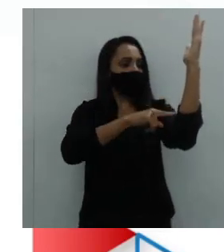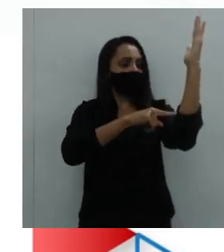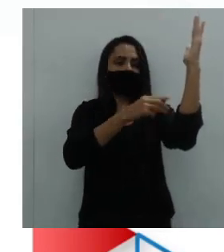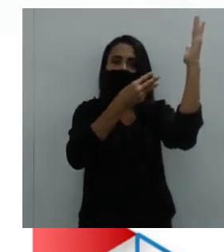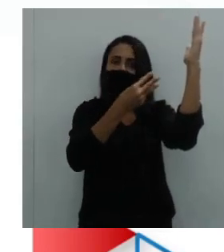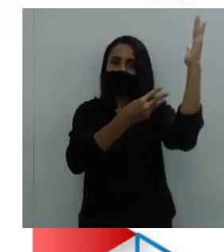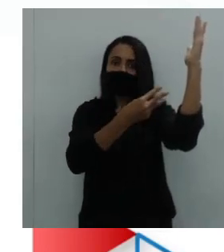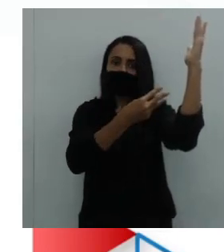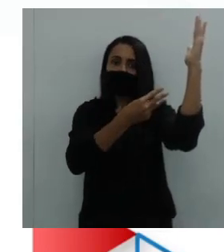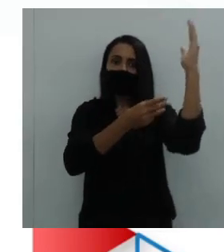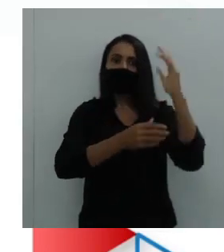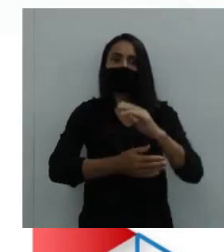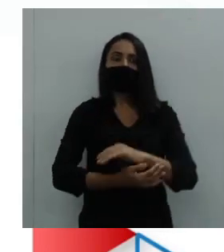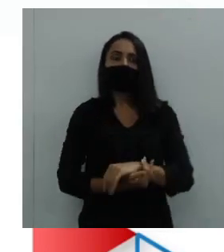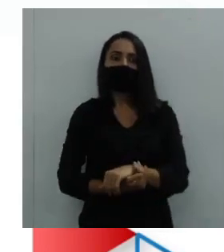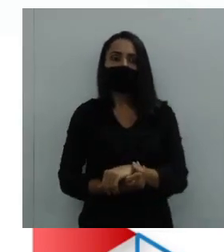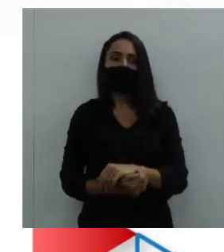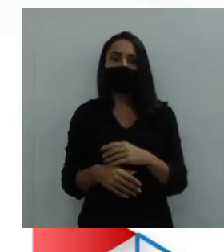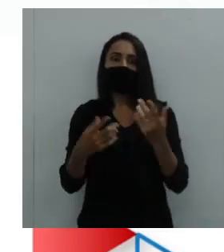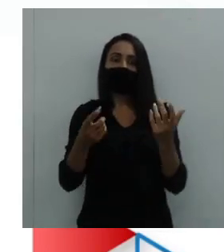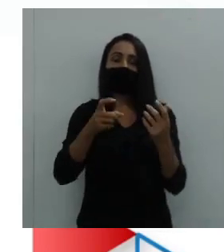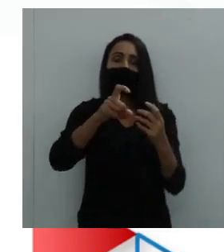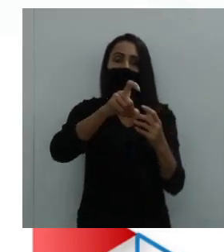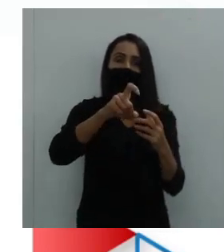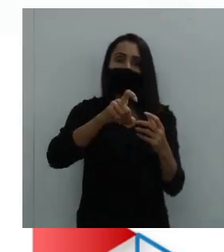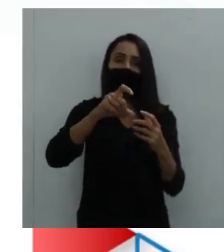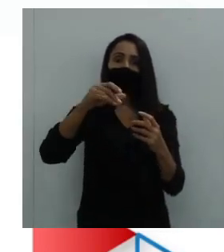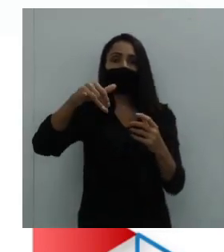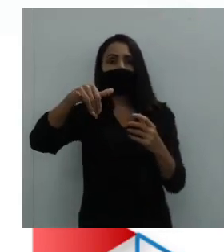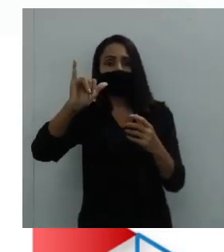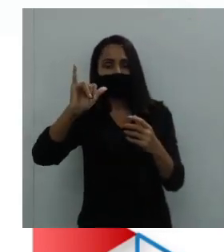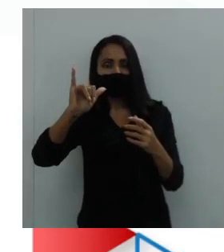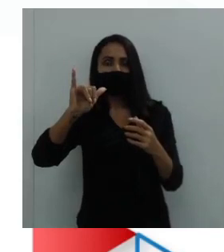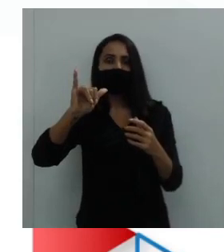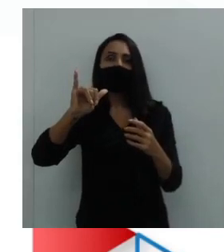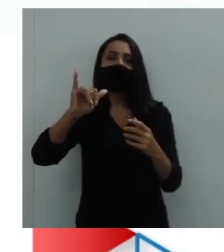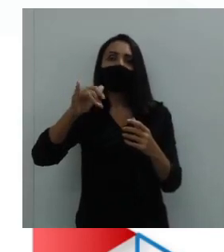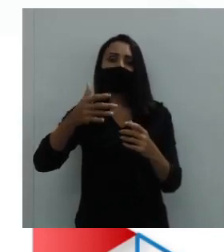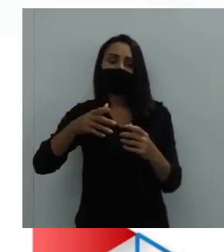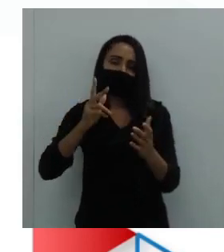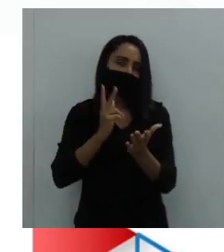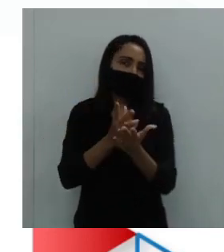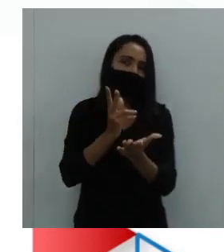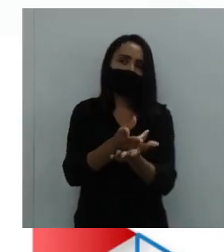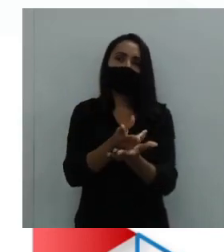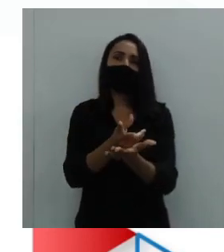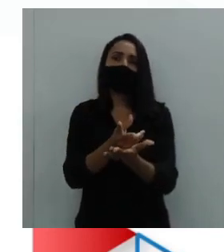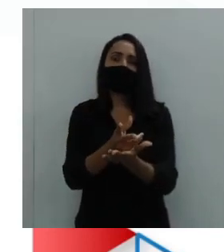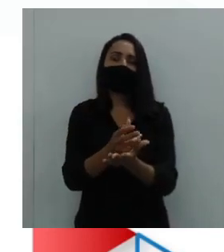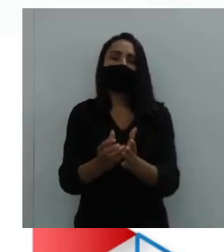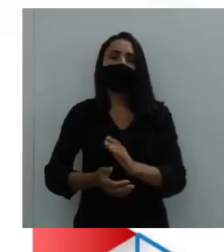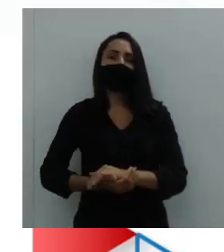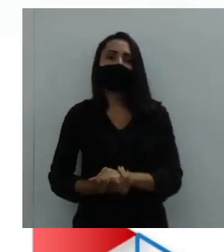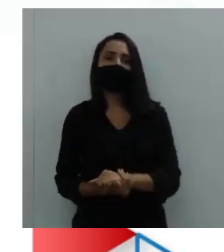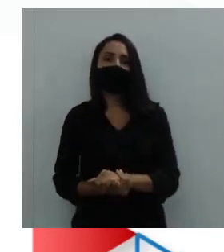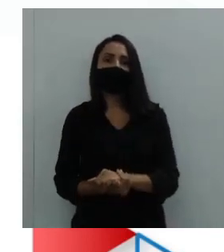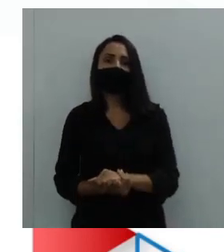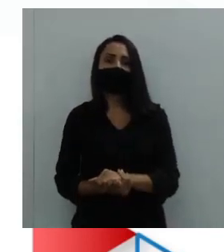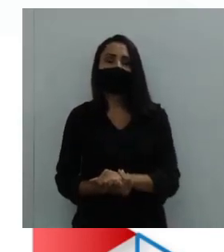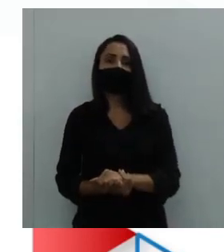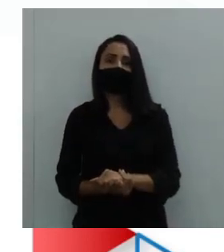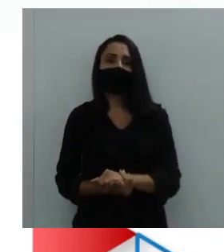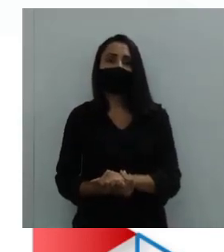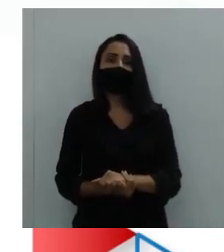par ordenado vai ser x, y, nessa ordem aí. Tá tranquilo? Vamos rever então.